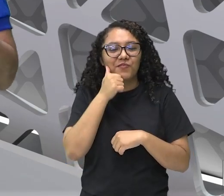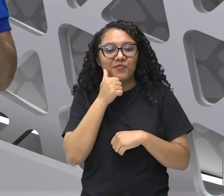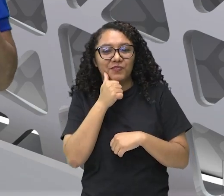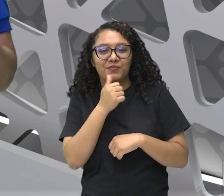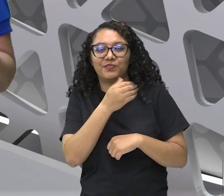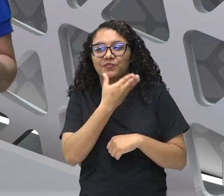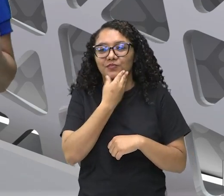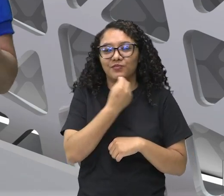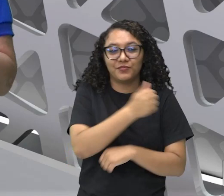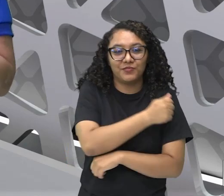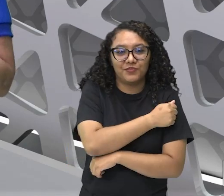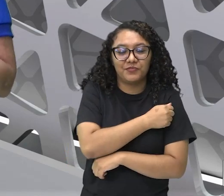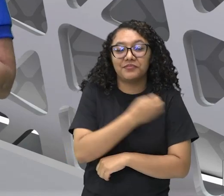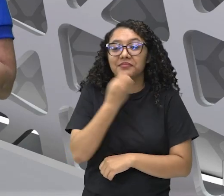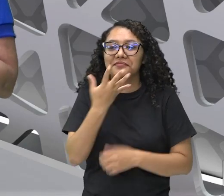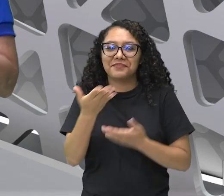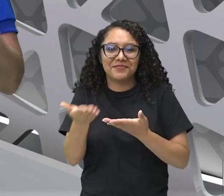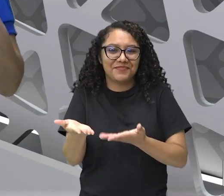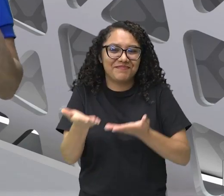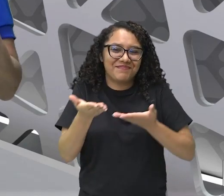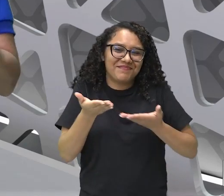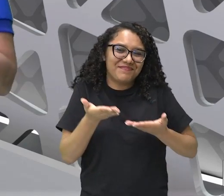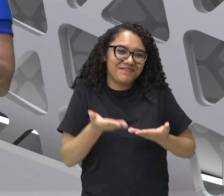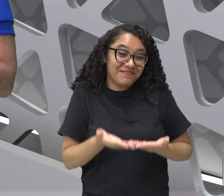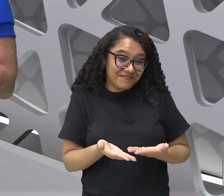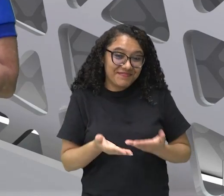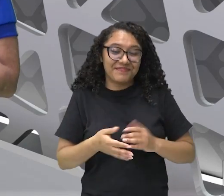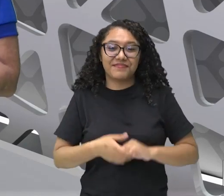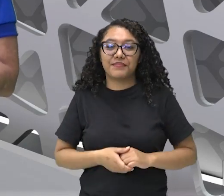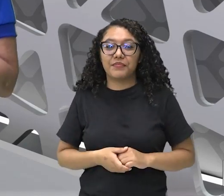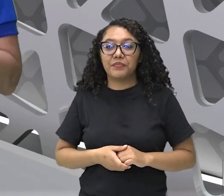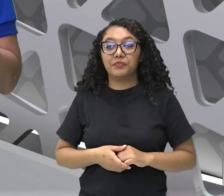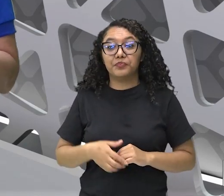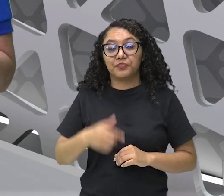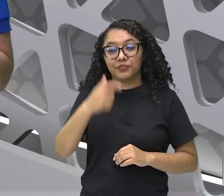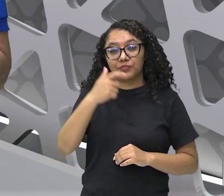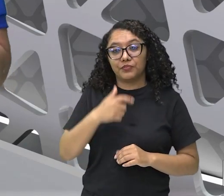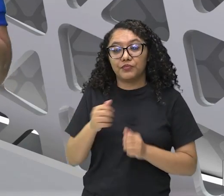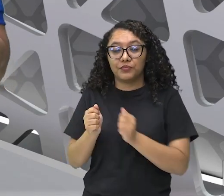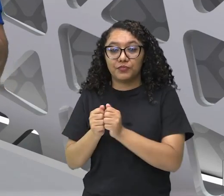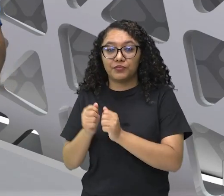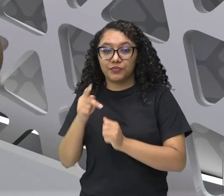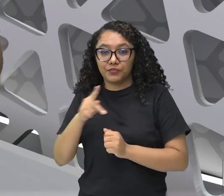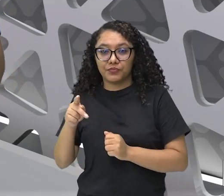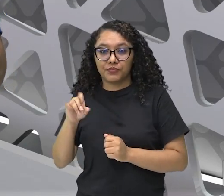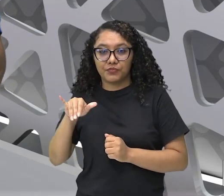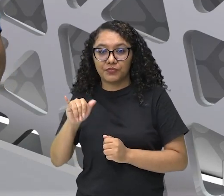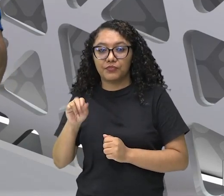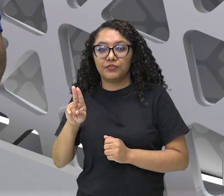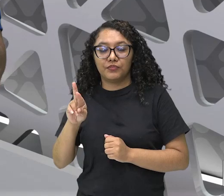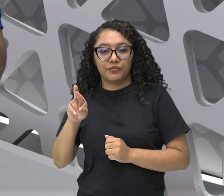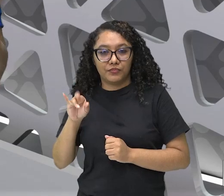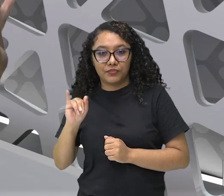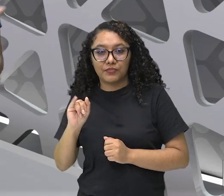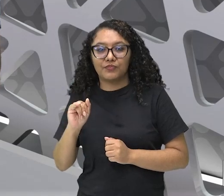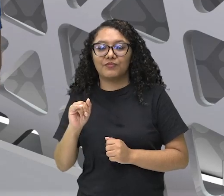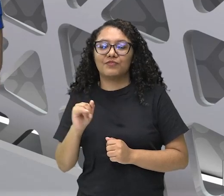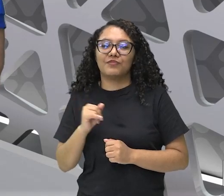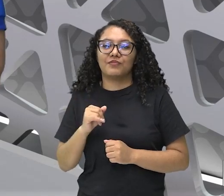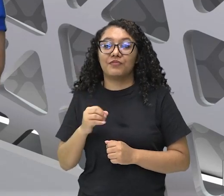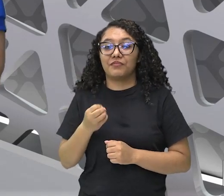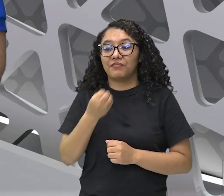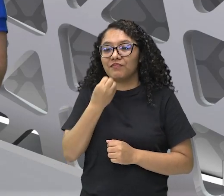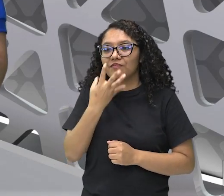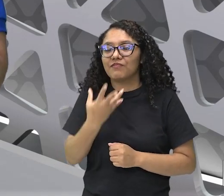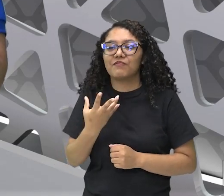alunas, sejam bem-vindos. Eu e o professor Yuri esperamos que vocês se sintam